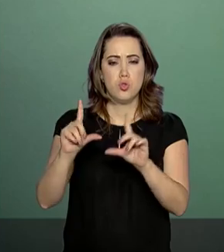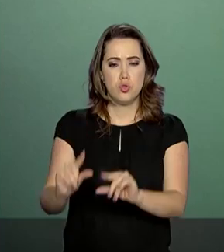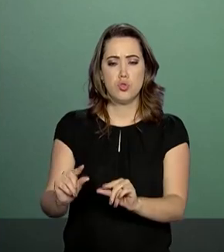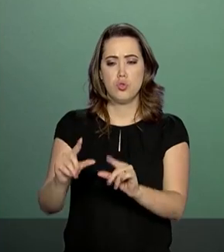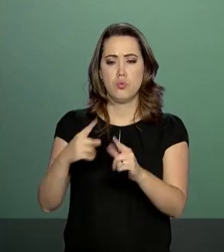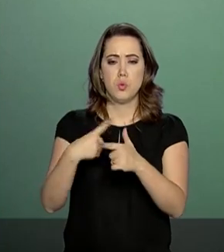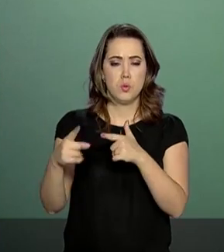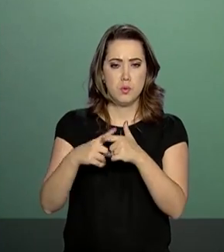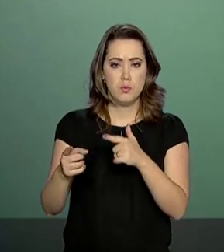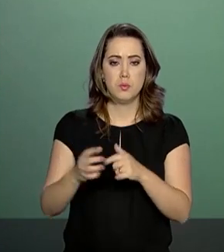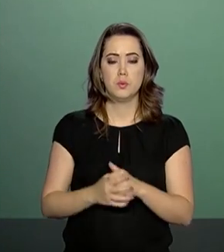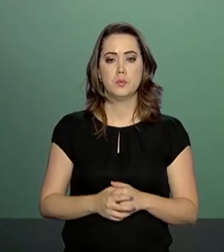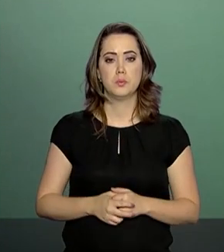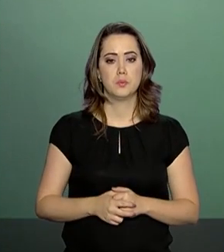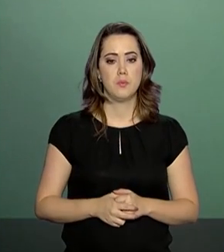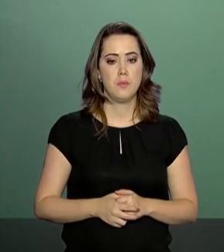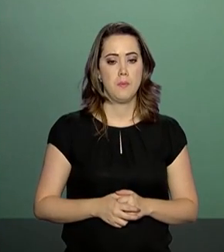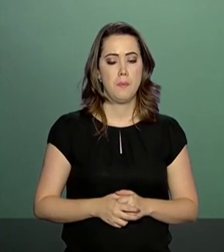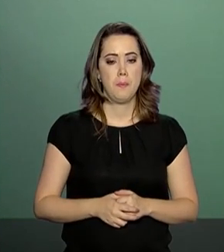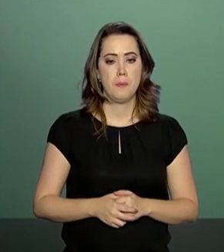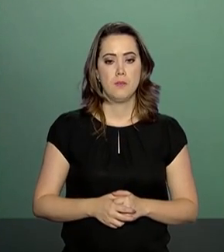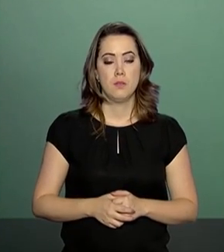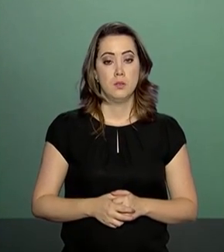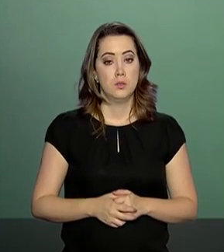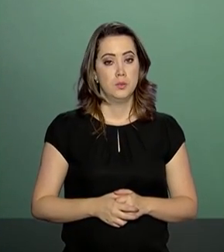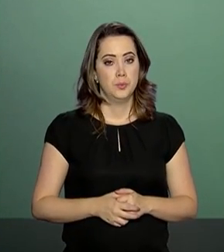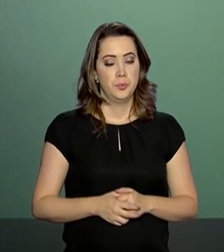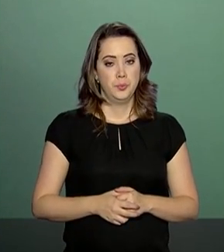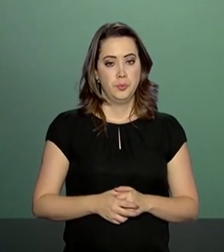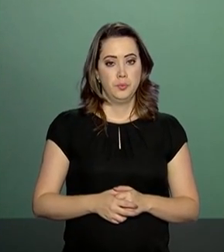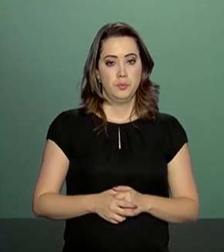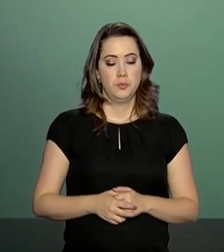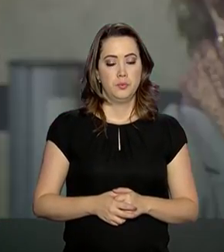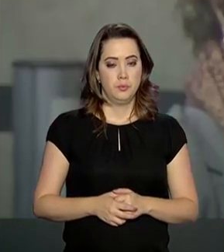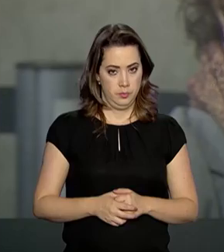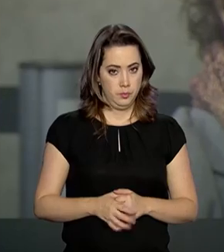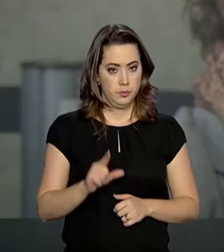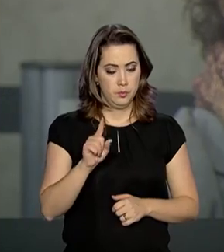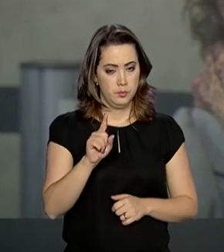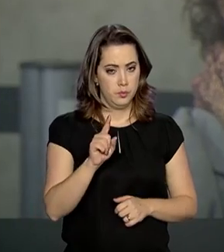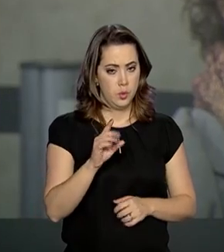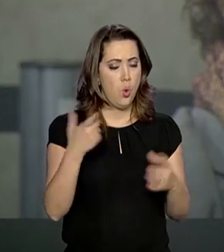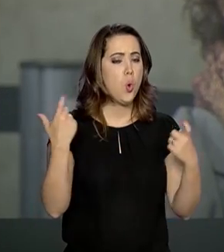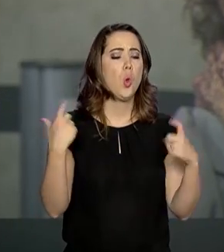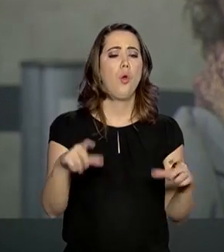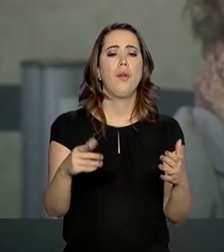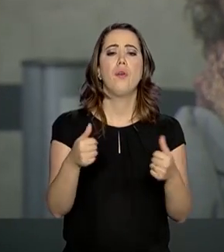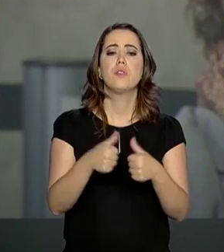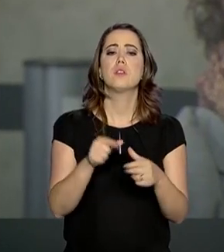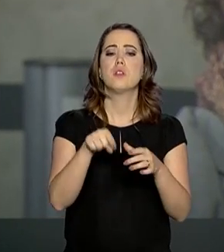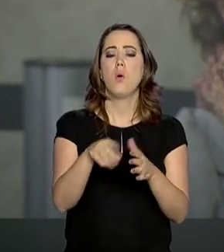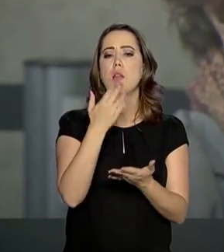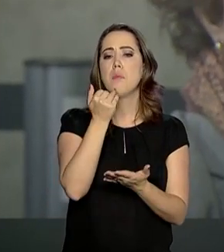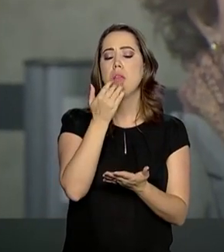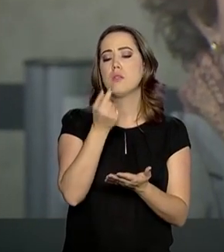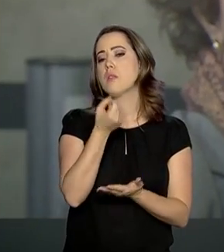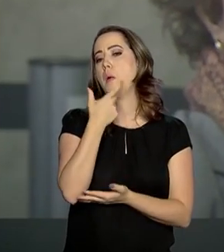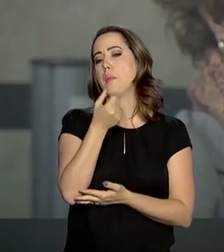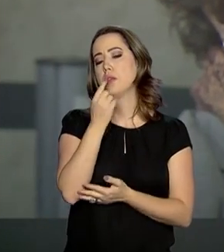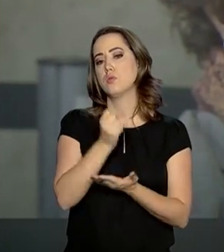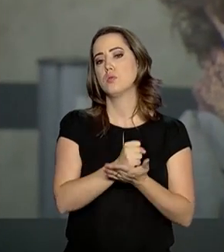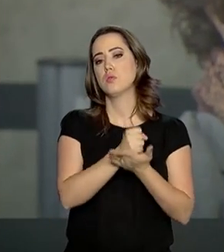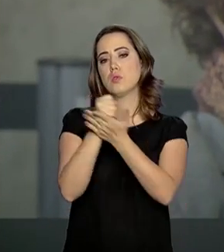os problemas geral eh onde ficarão guardados os alimentos e medicamentos